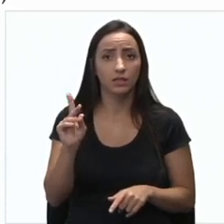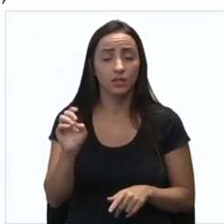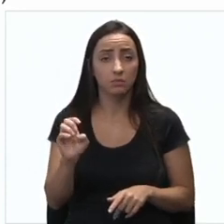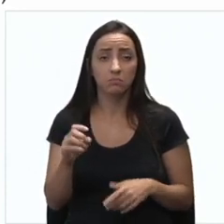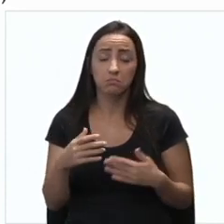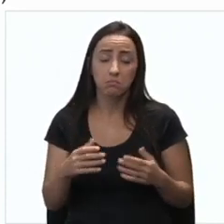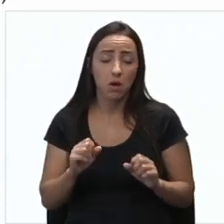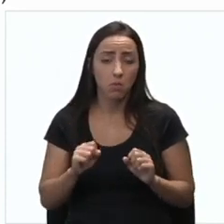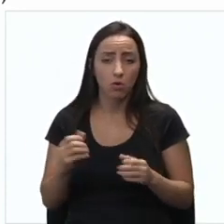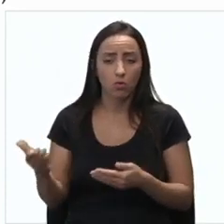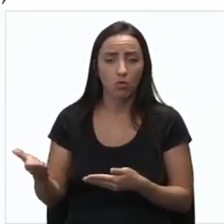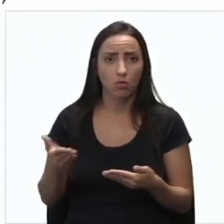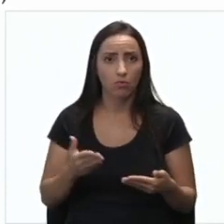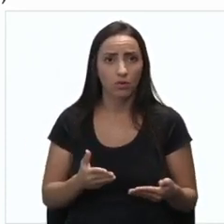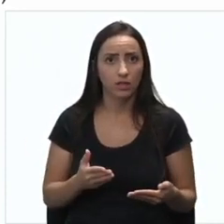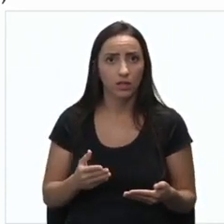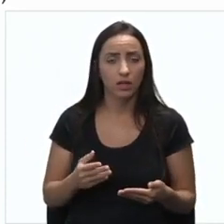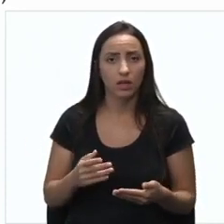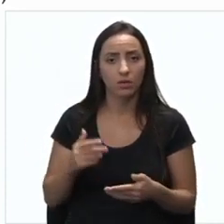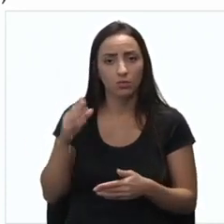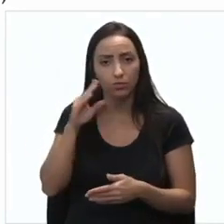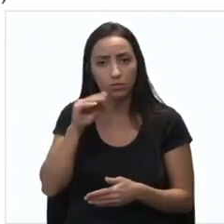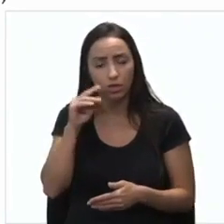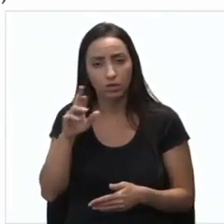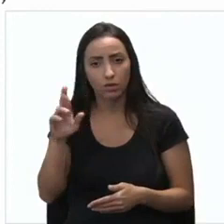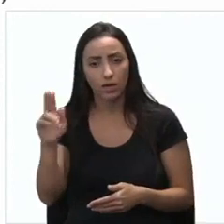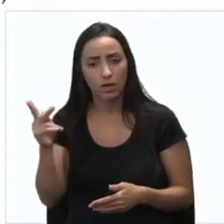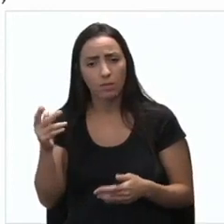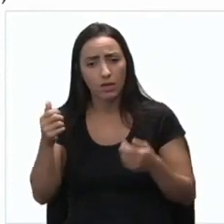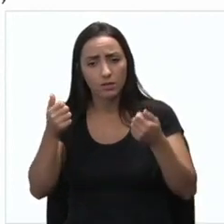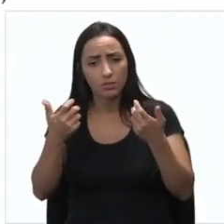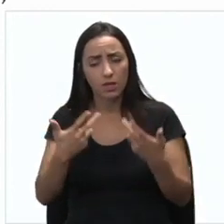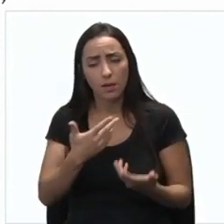que ele deixe claro para as pessoas,